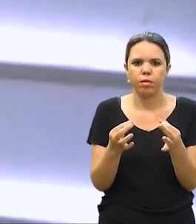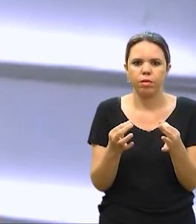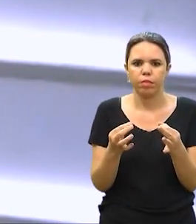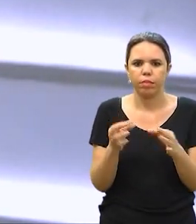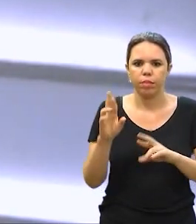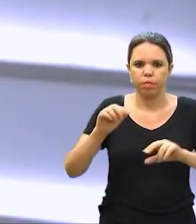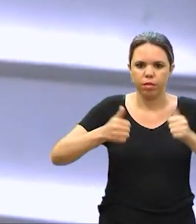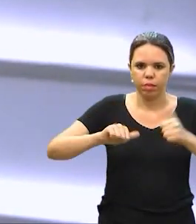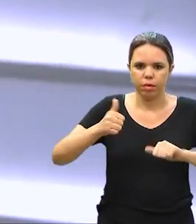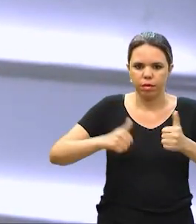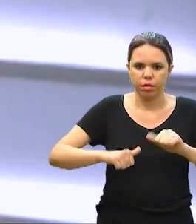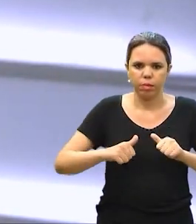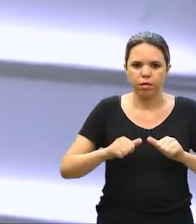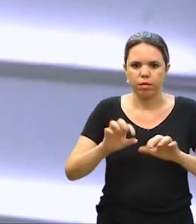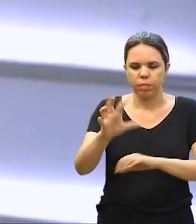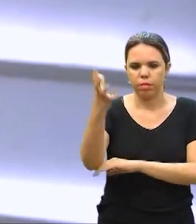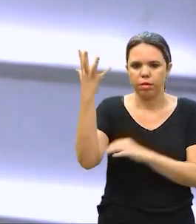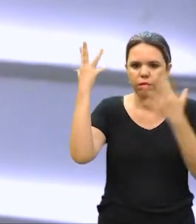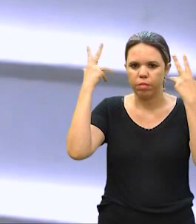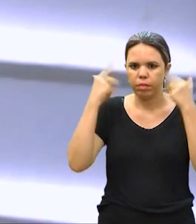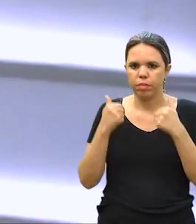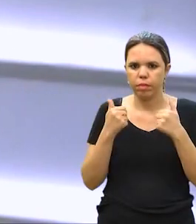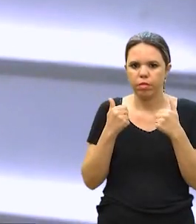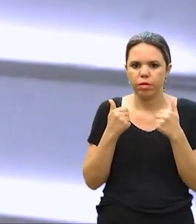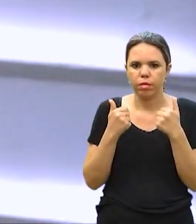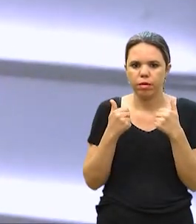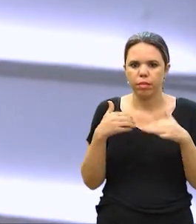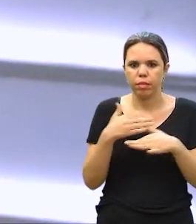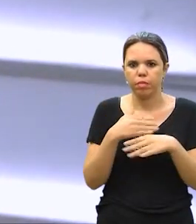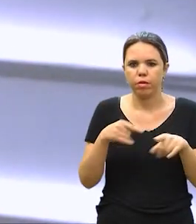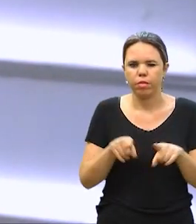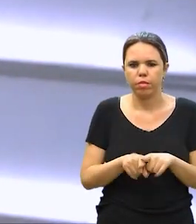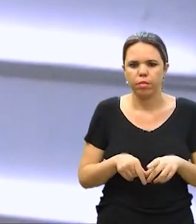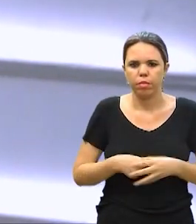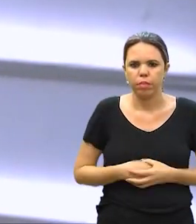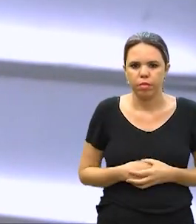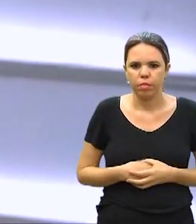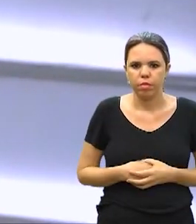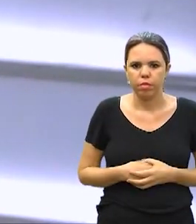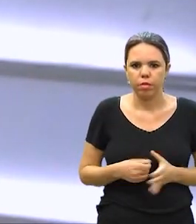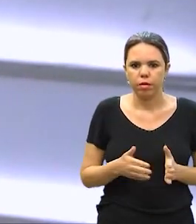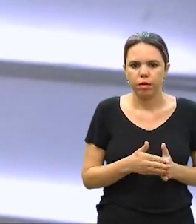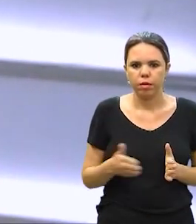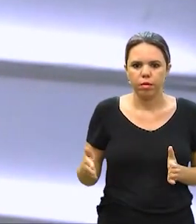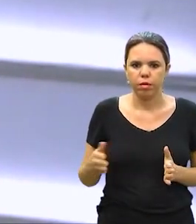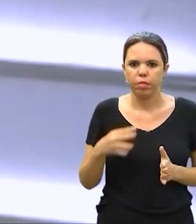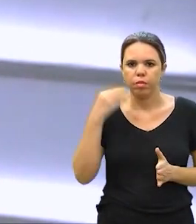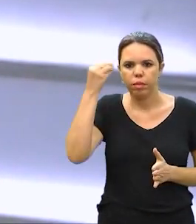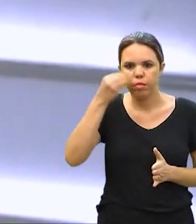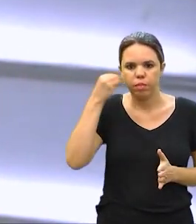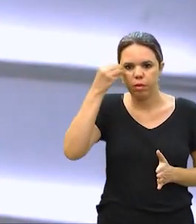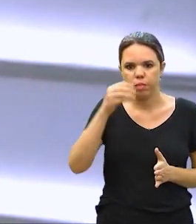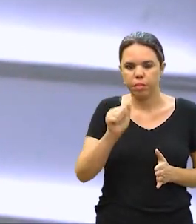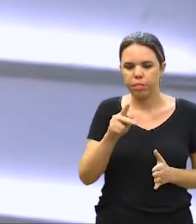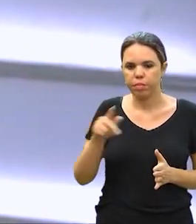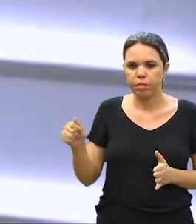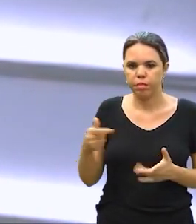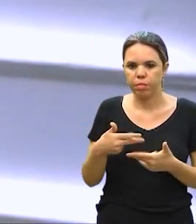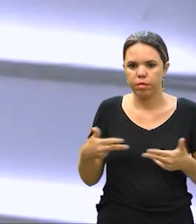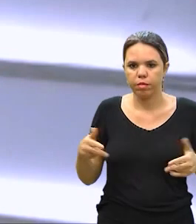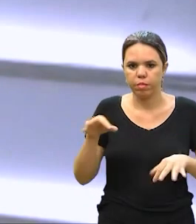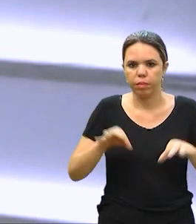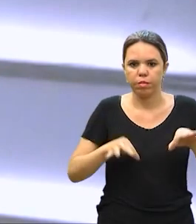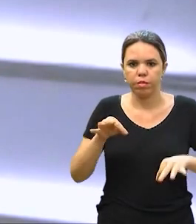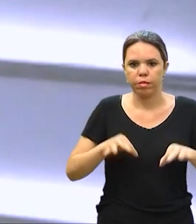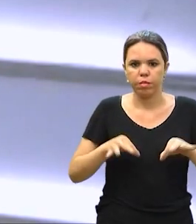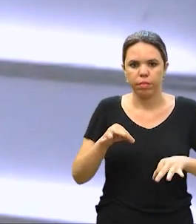todo um diagnóstico de fauna, de flora, da parte toda antrópica também. E aí, a partir, então, desse conhecimento sobre a APA e diversas